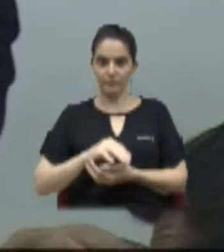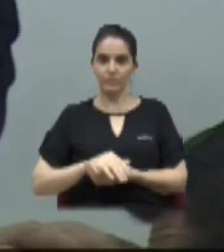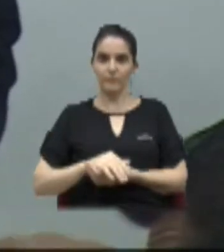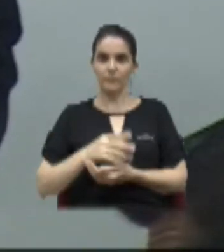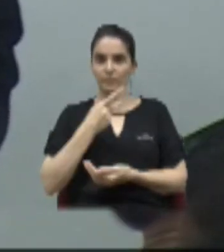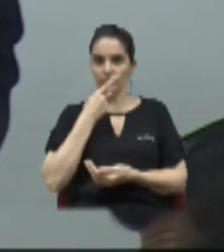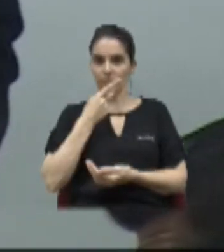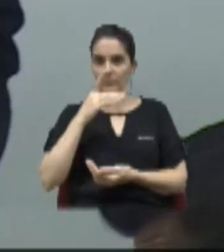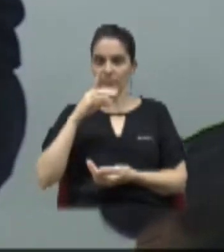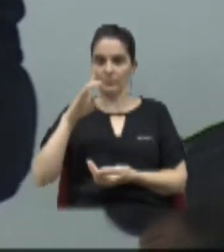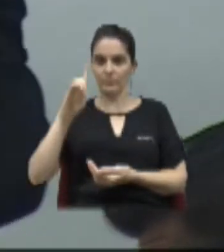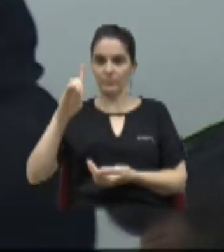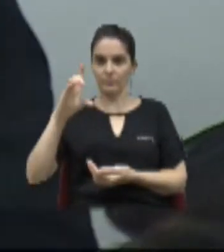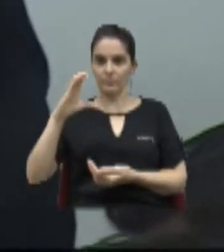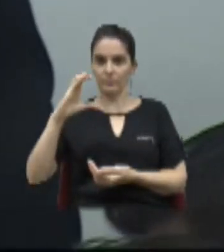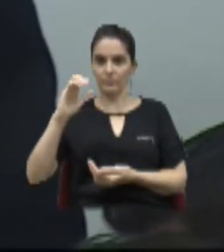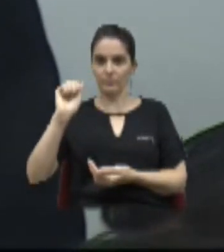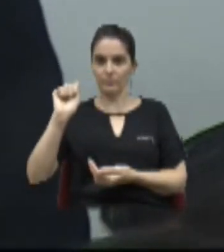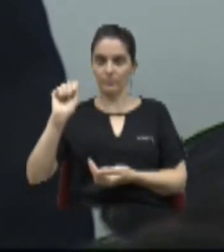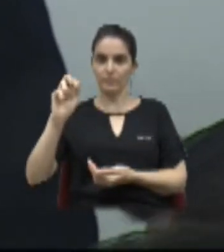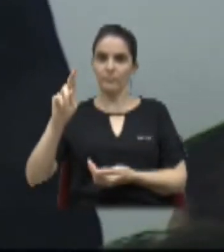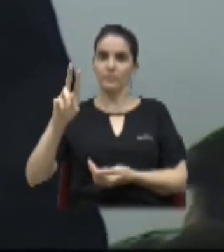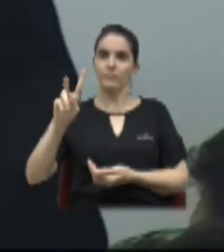Carvalho teve